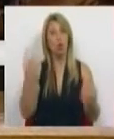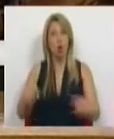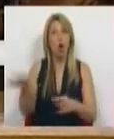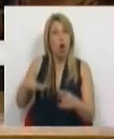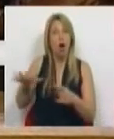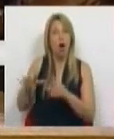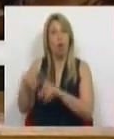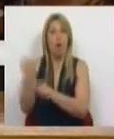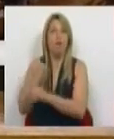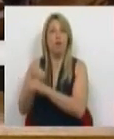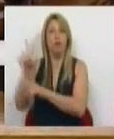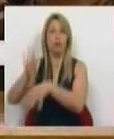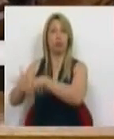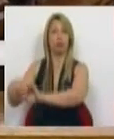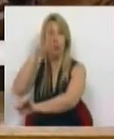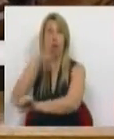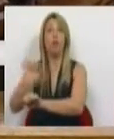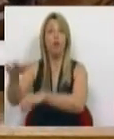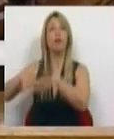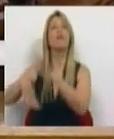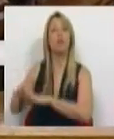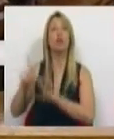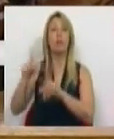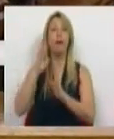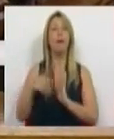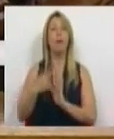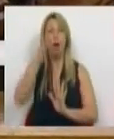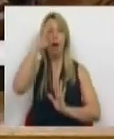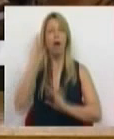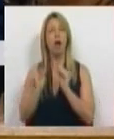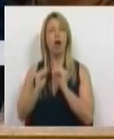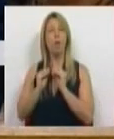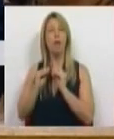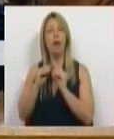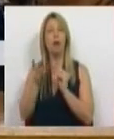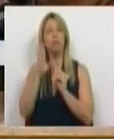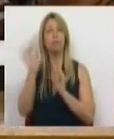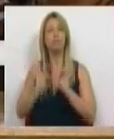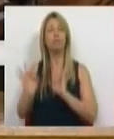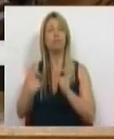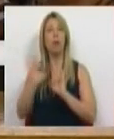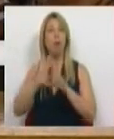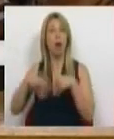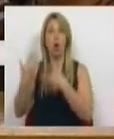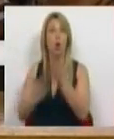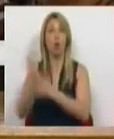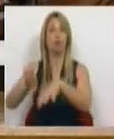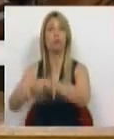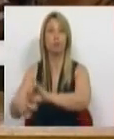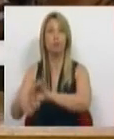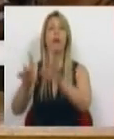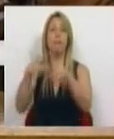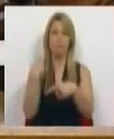seu Governo, mas também os planos que tinham para a sua perpetuação. Fazem-no de forma diferente, mas ambos com o mesmo